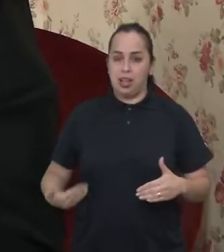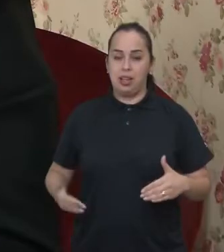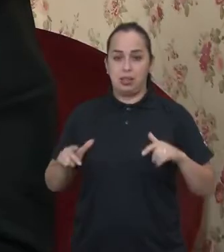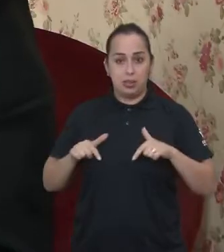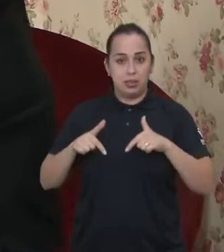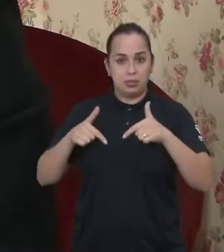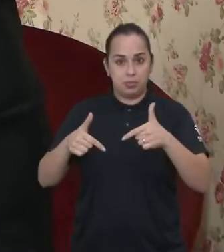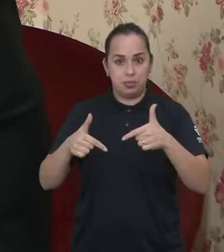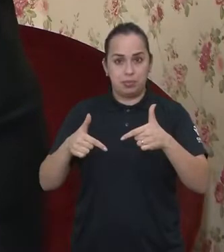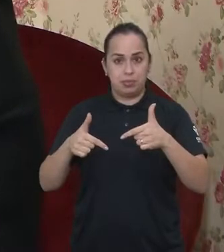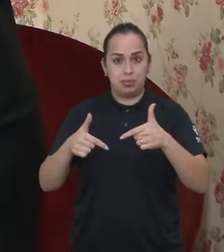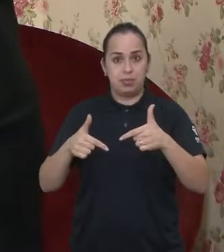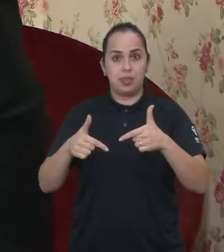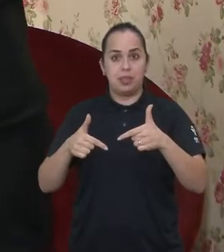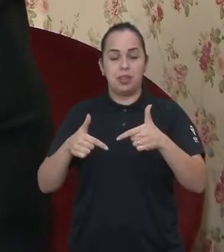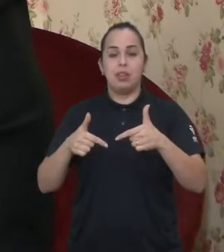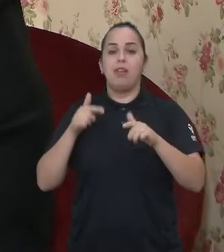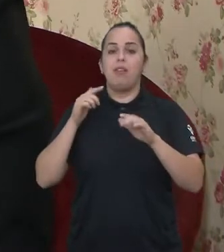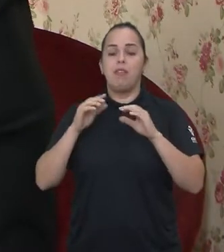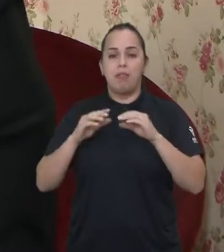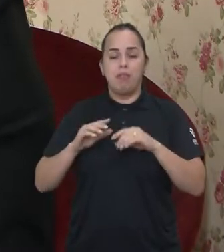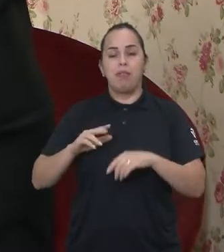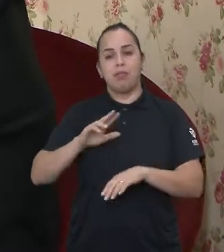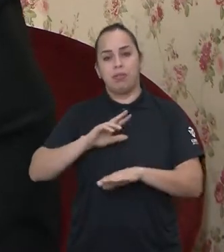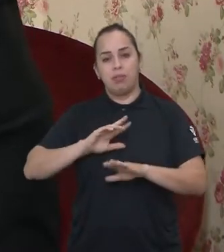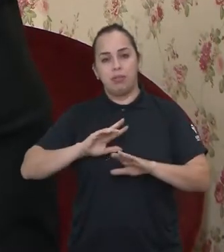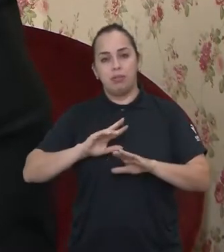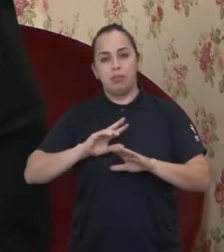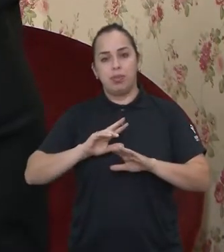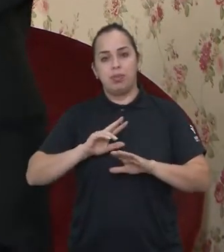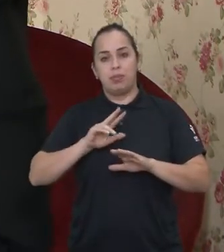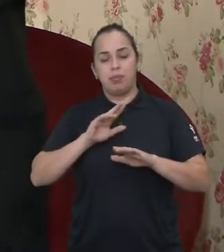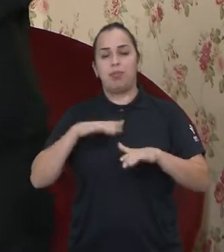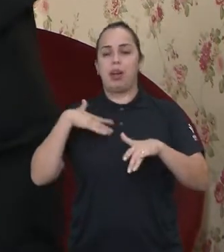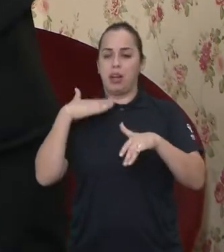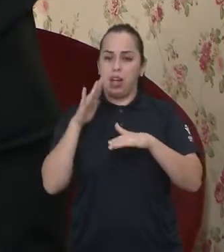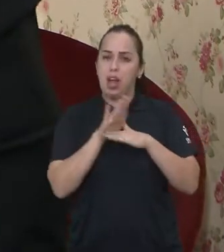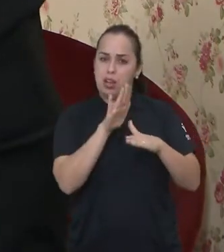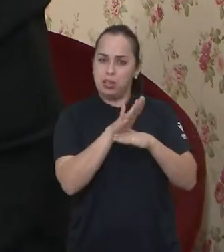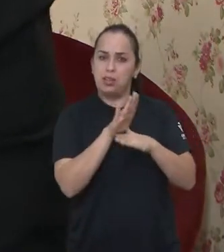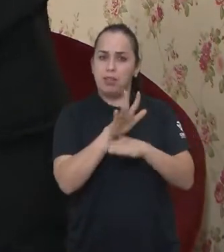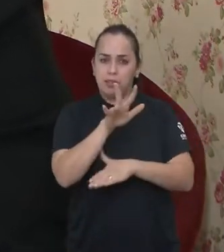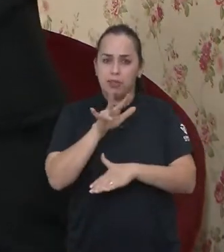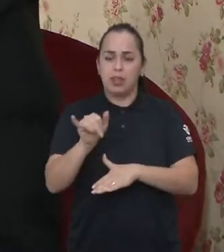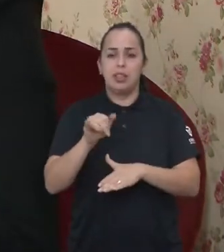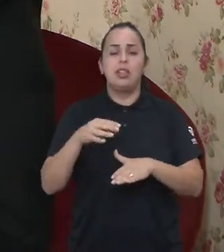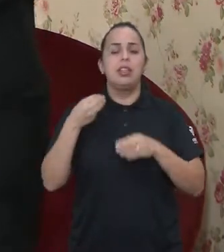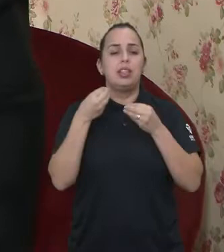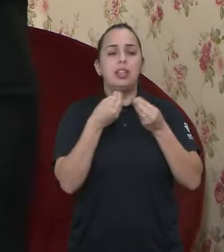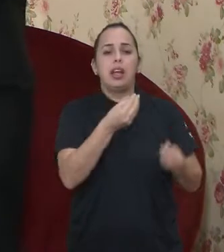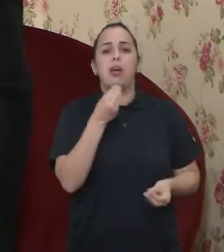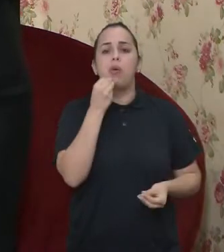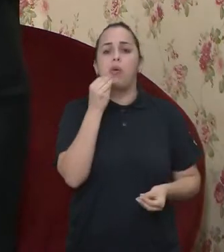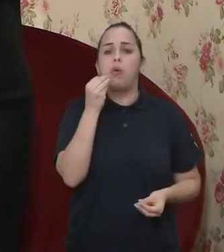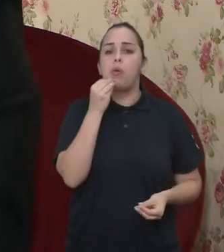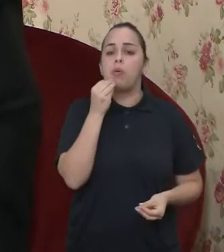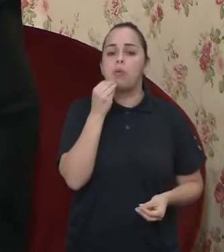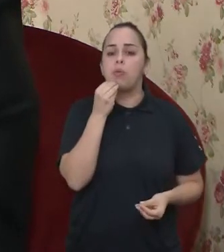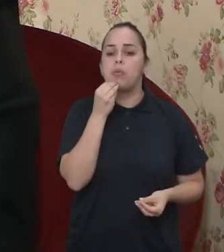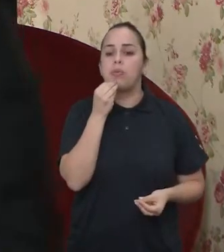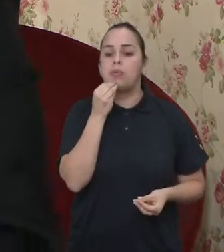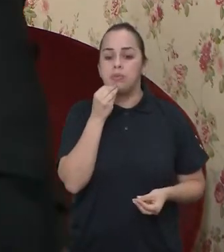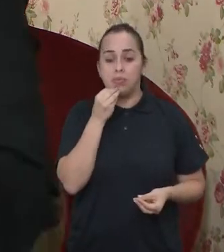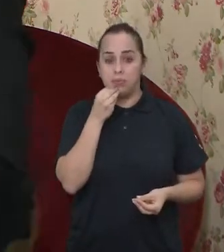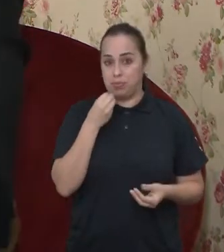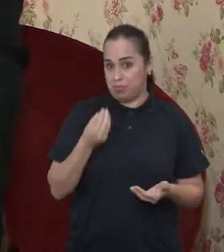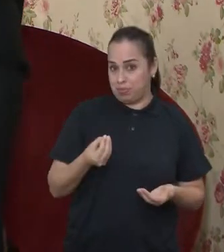as políticas públicas do município vão tá articuladas através desse conselho ou comitê e nós vamos dar